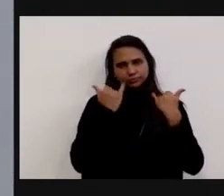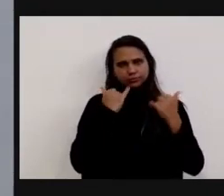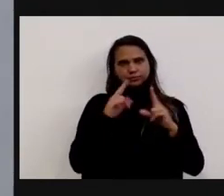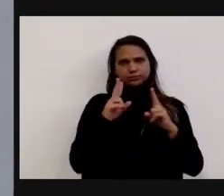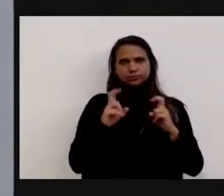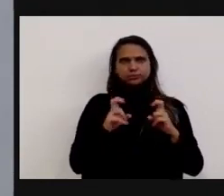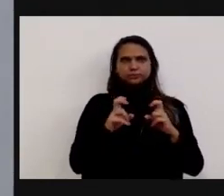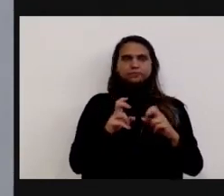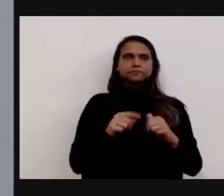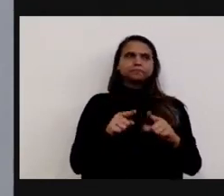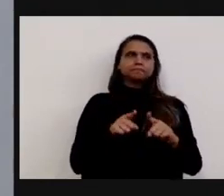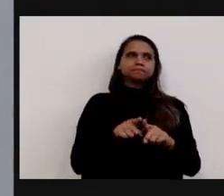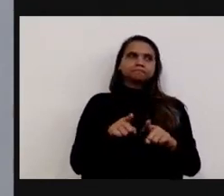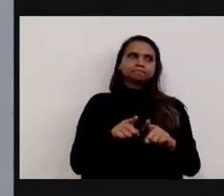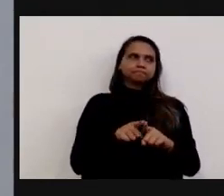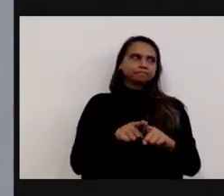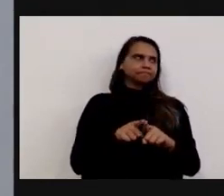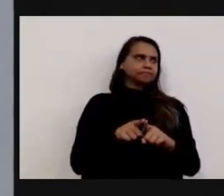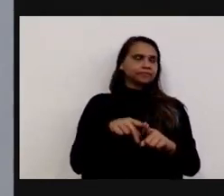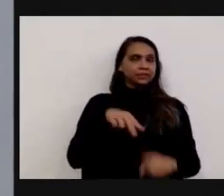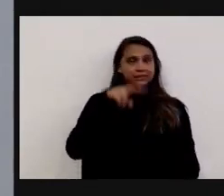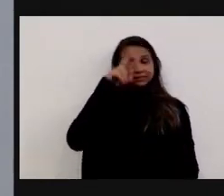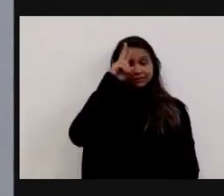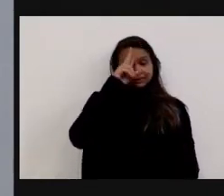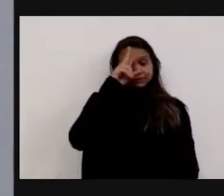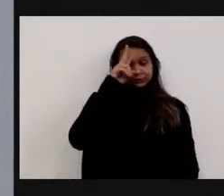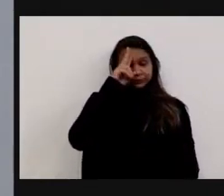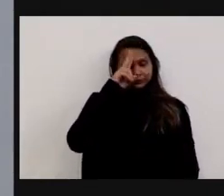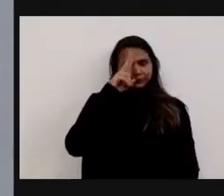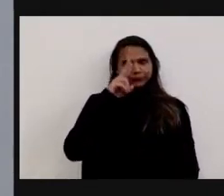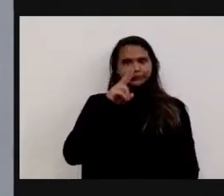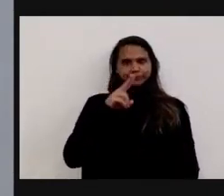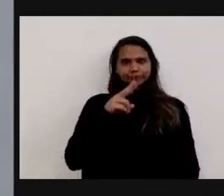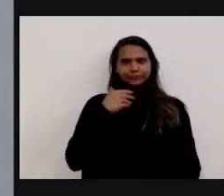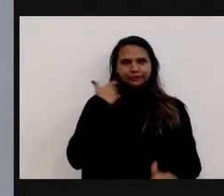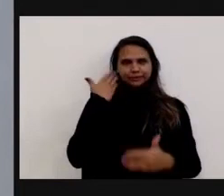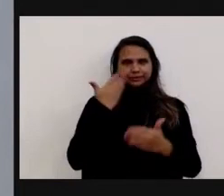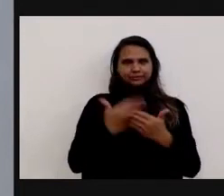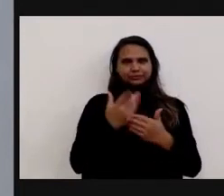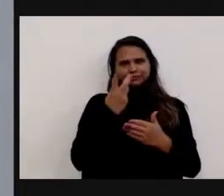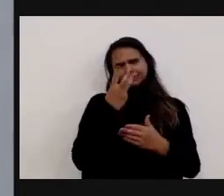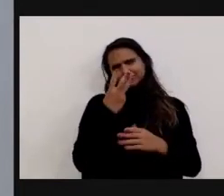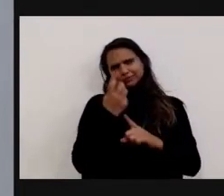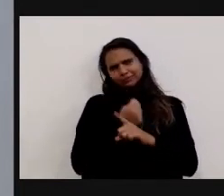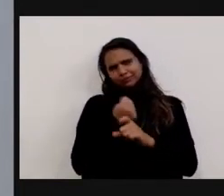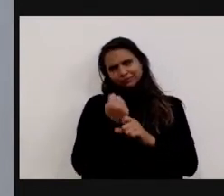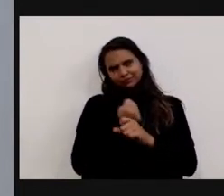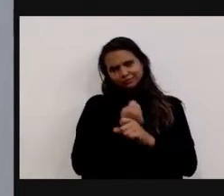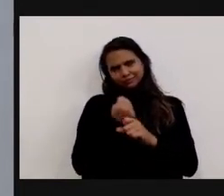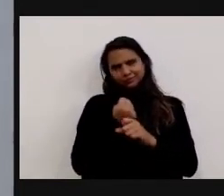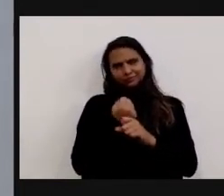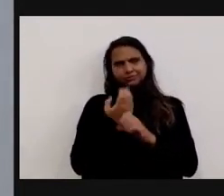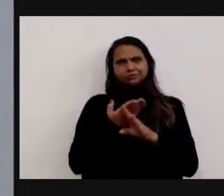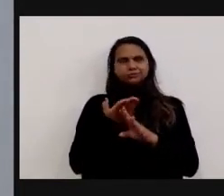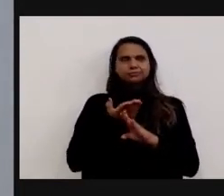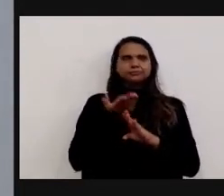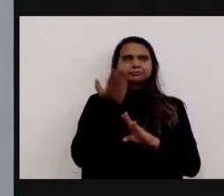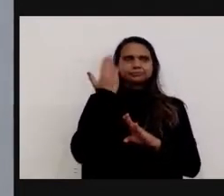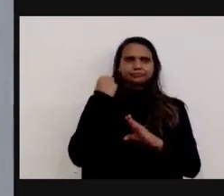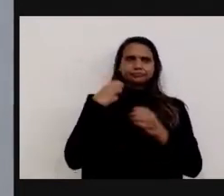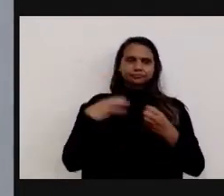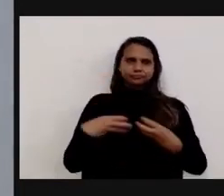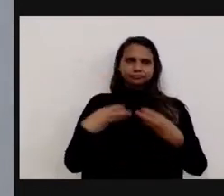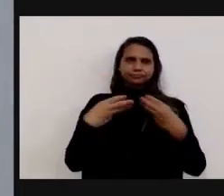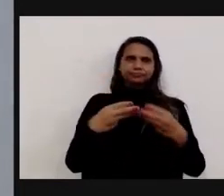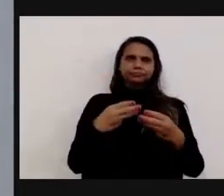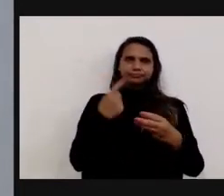de clima eu tenho uma história para contar sobre pesquisa de clima muito recentemente dois três anos atrás ou me sai da economia a Época